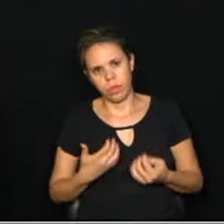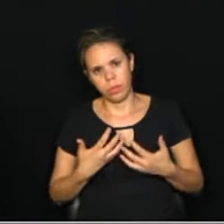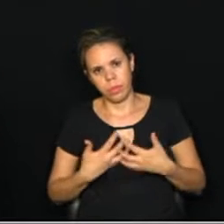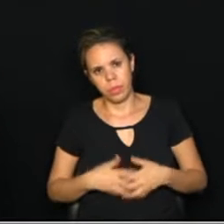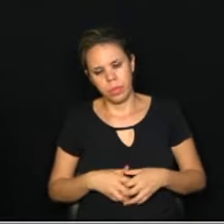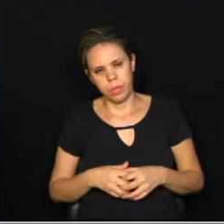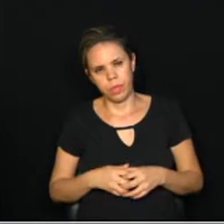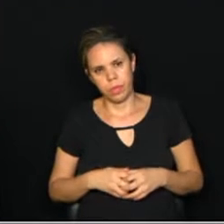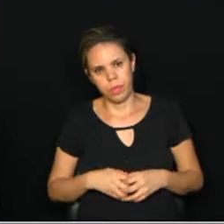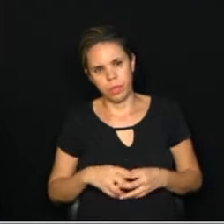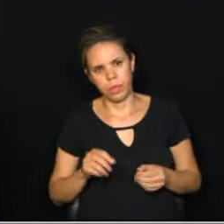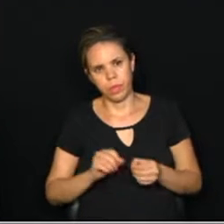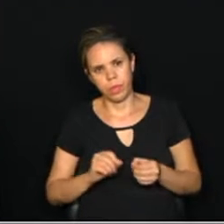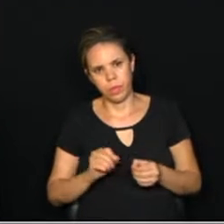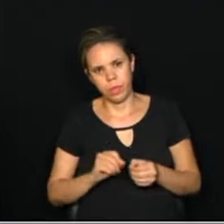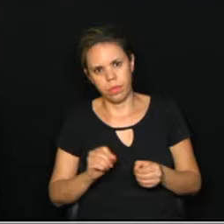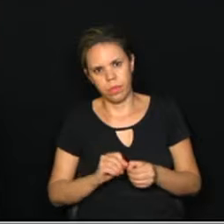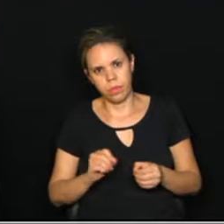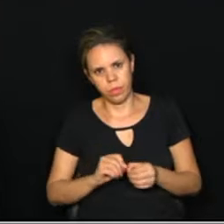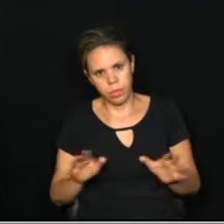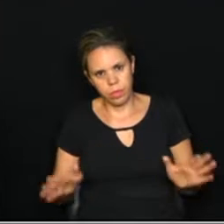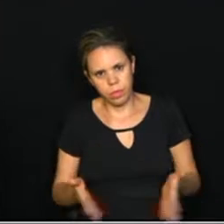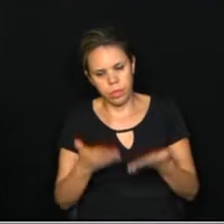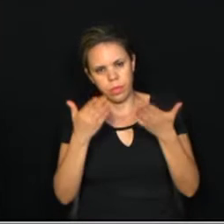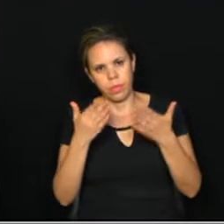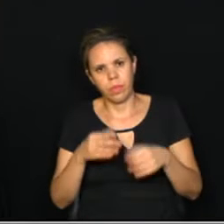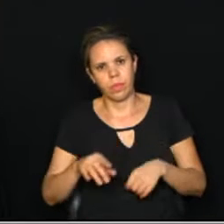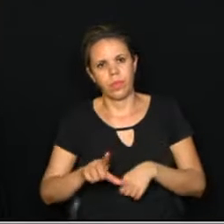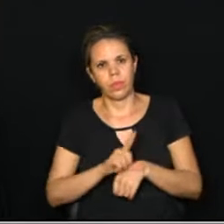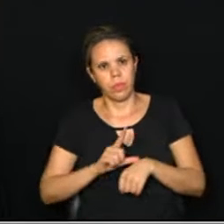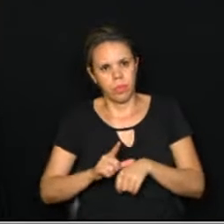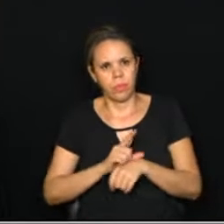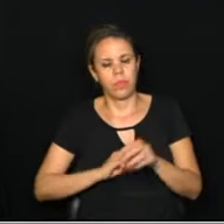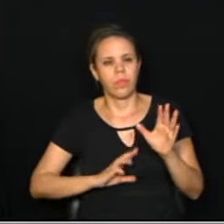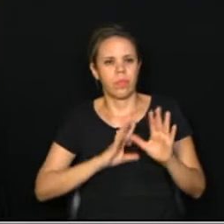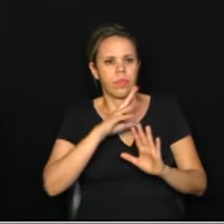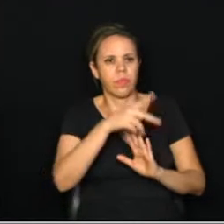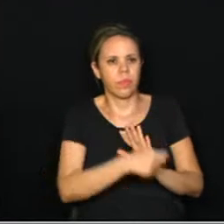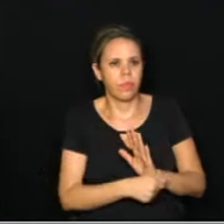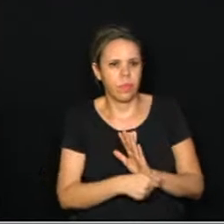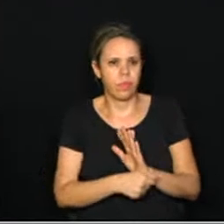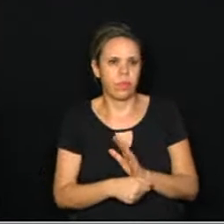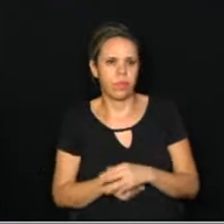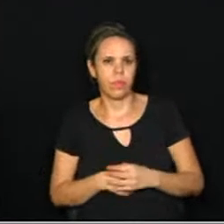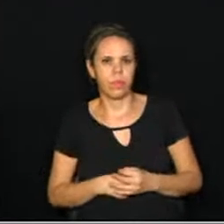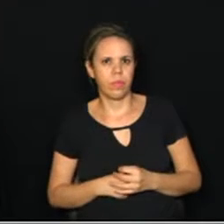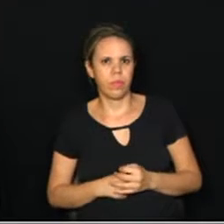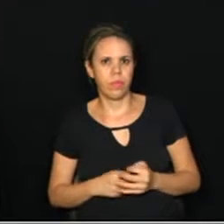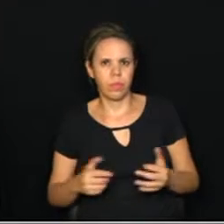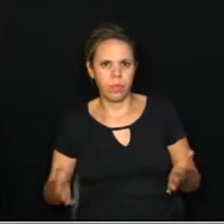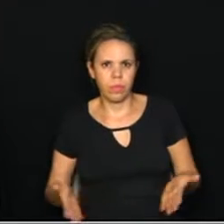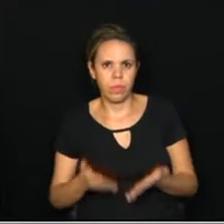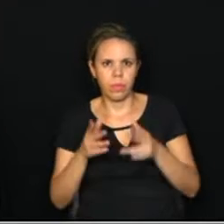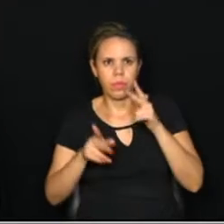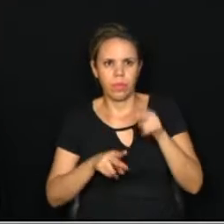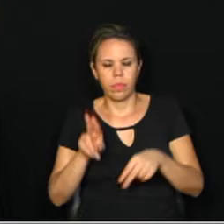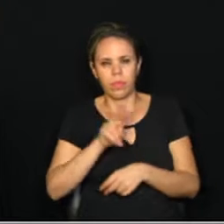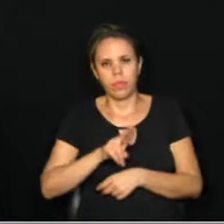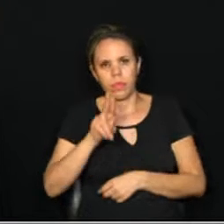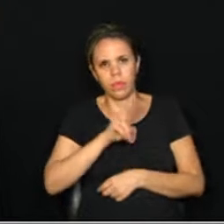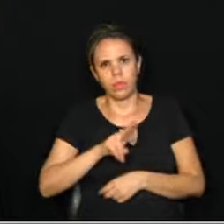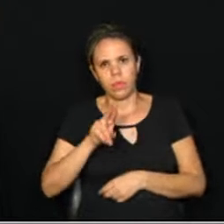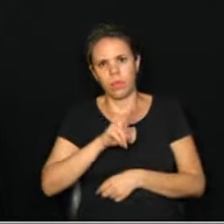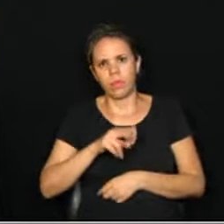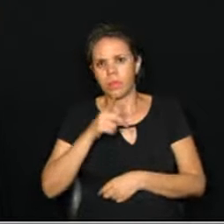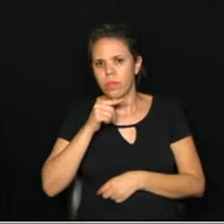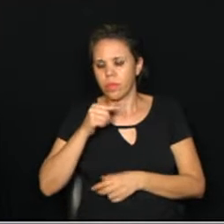aí de fazer incentivos a legislações ambientais, onde você incentive a utilização de